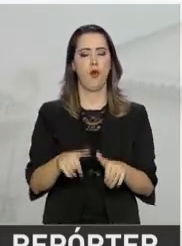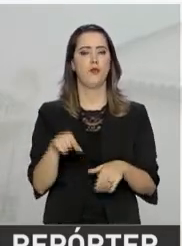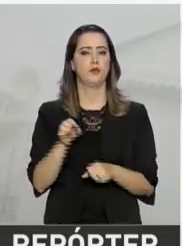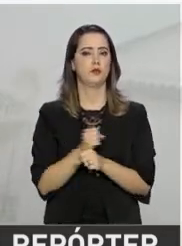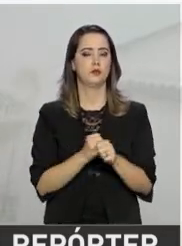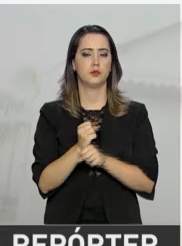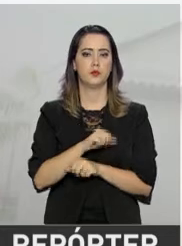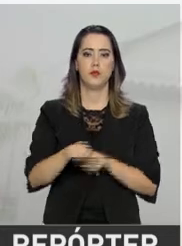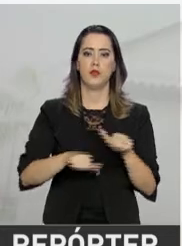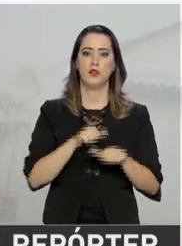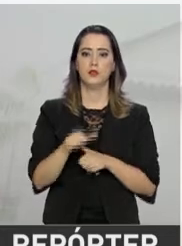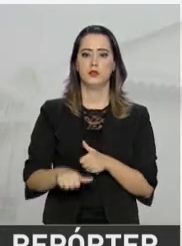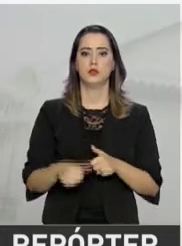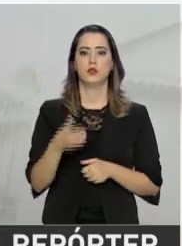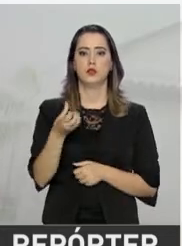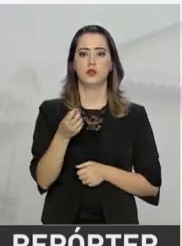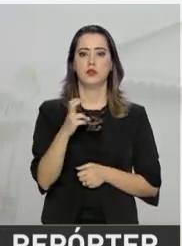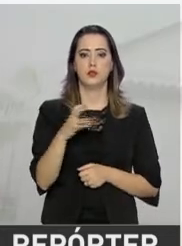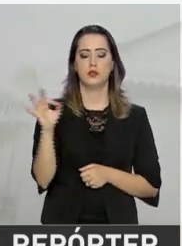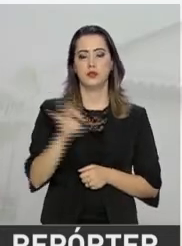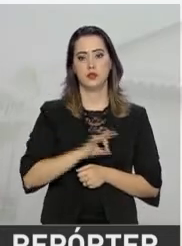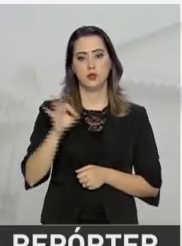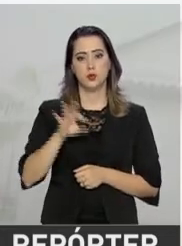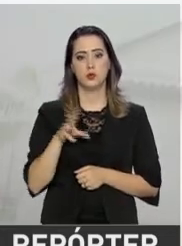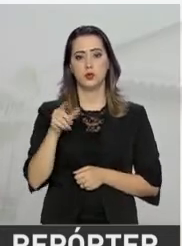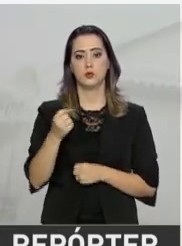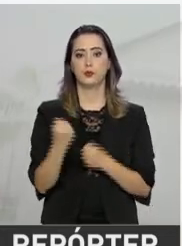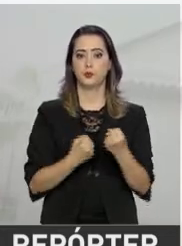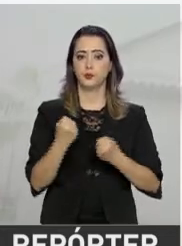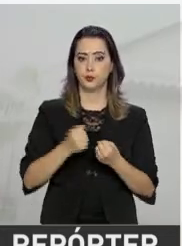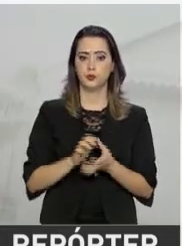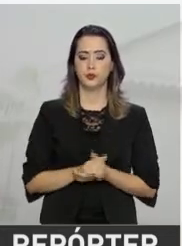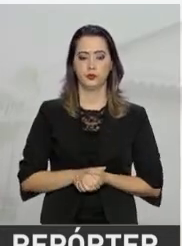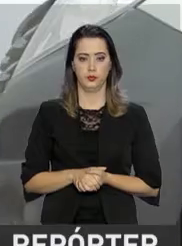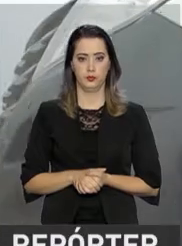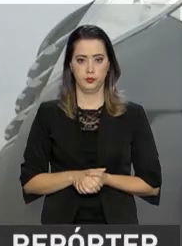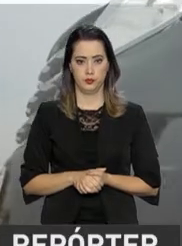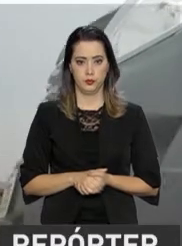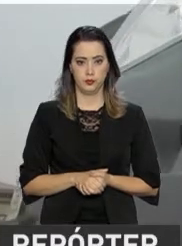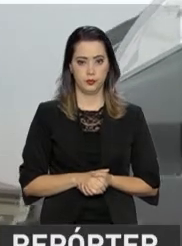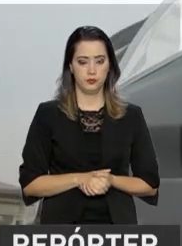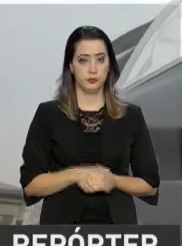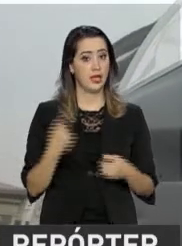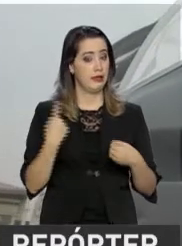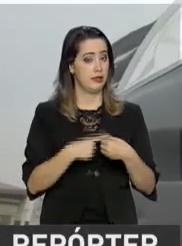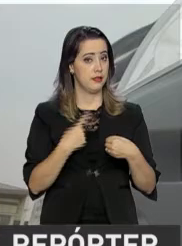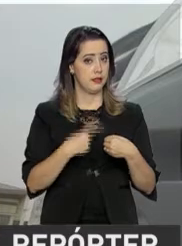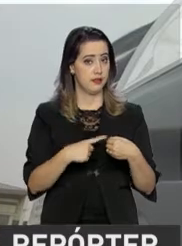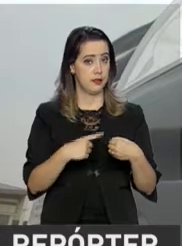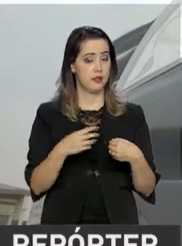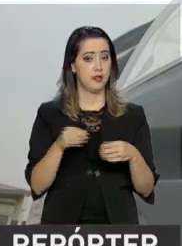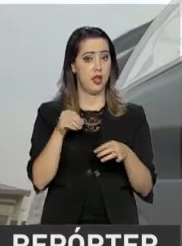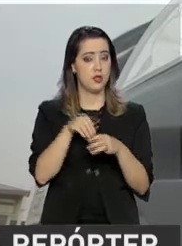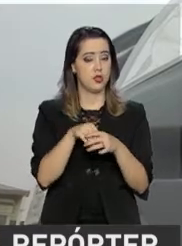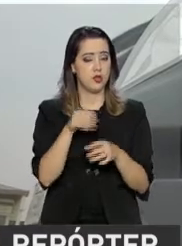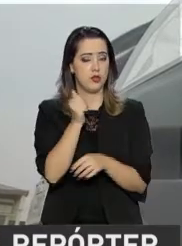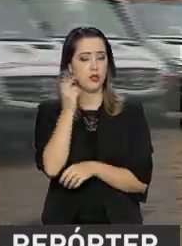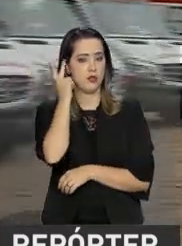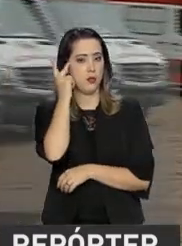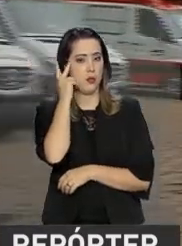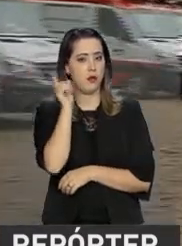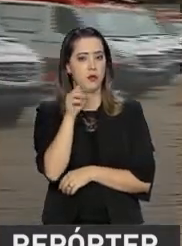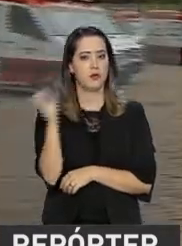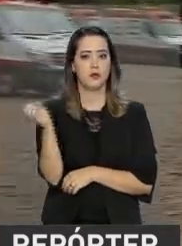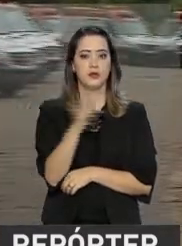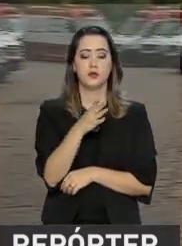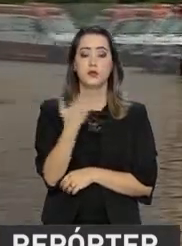ano, renovando 65% de toda a frota. Na cidade de Nova Granada, no interior de São Paulo,